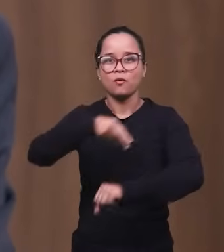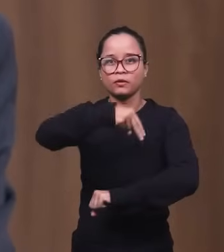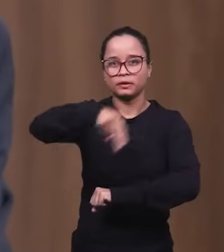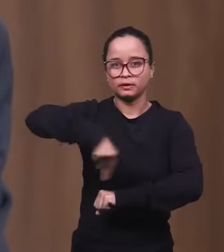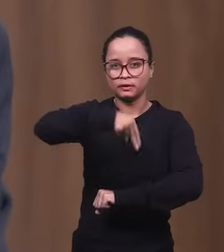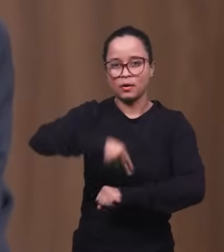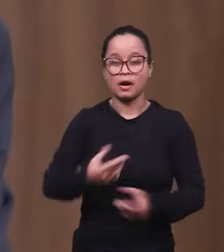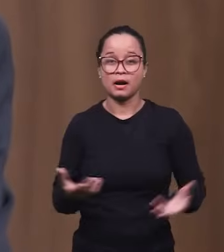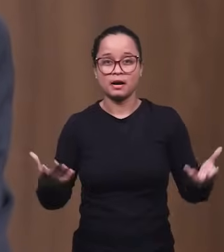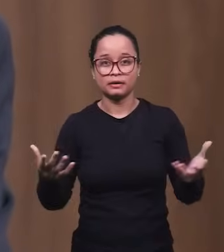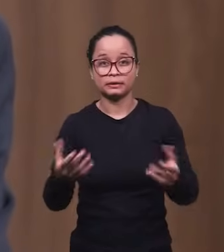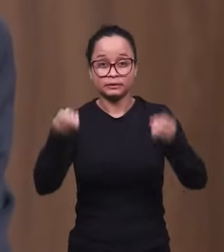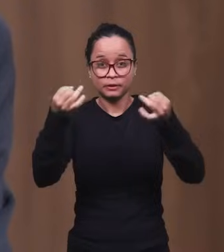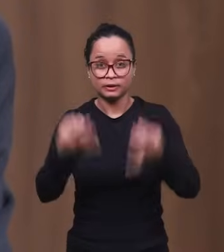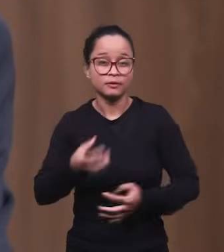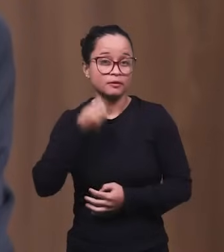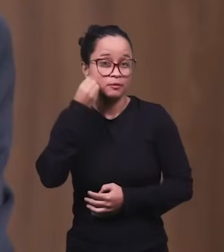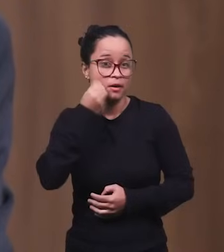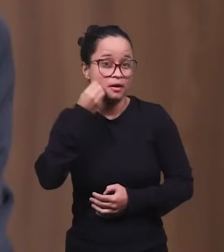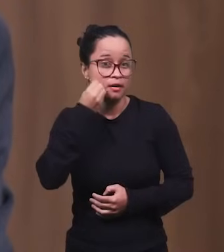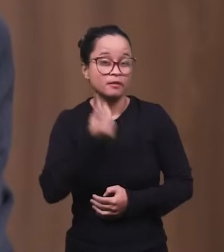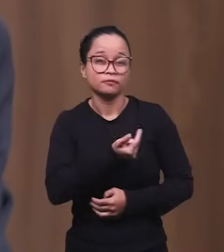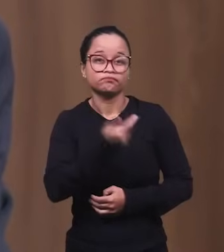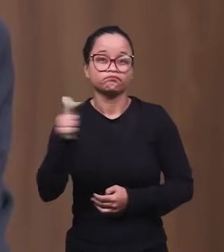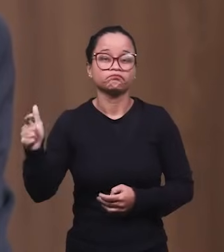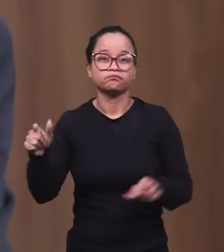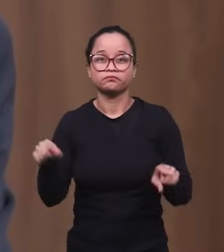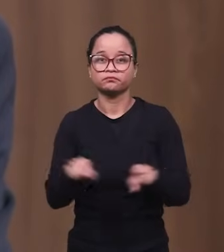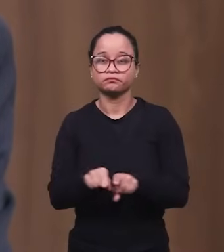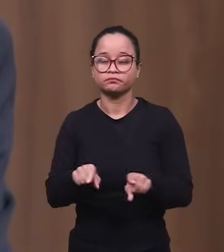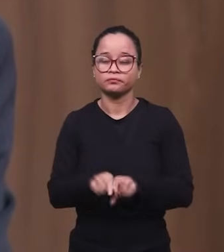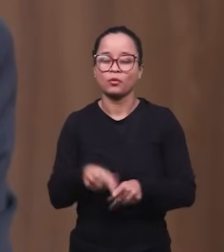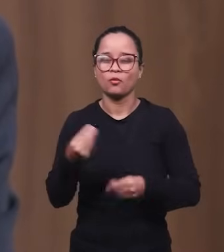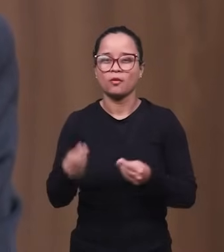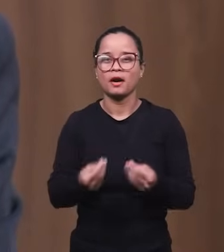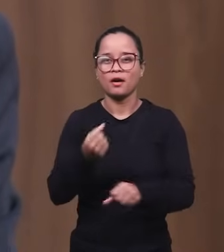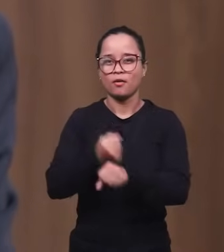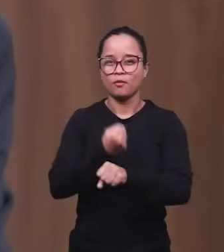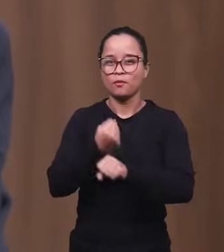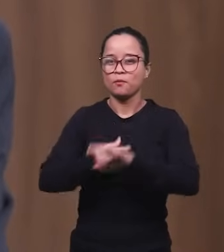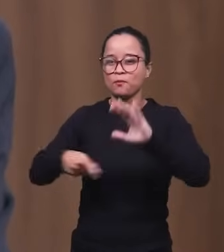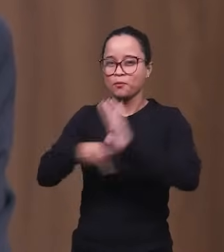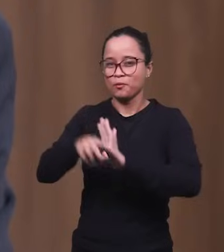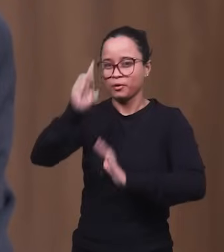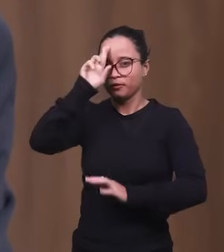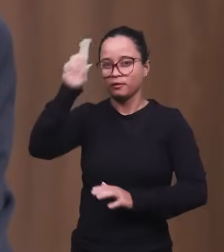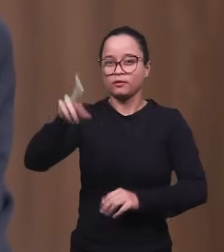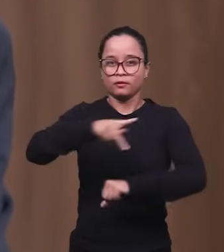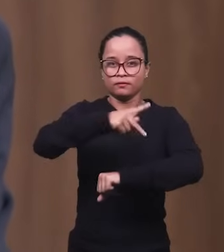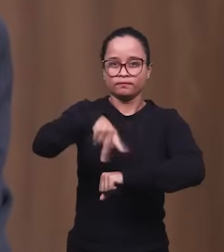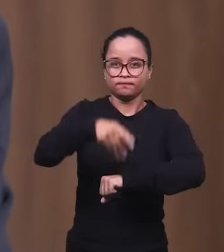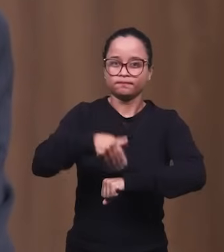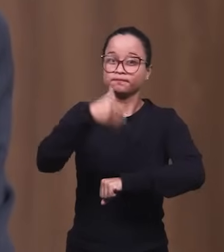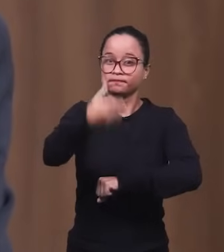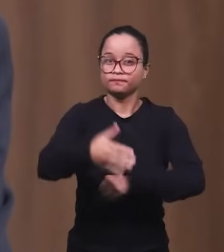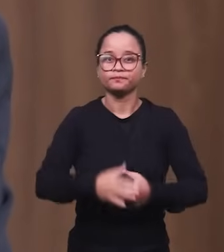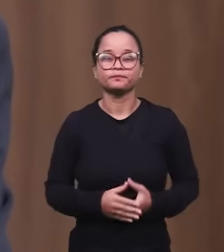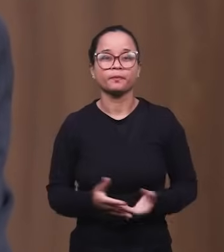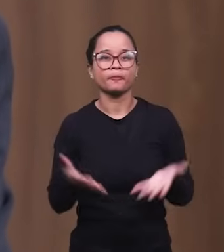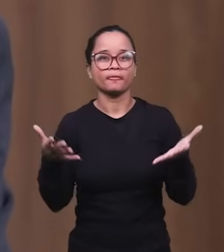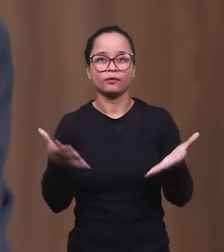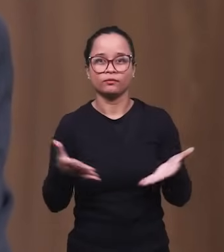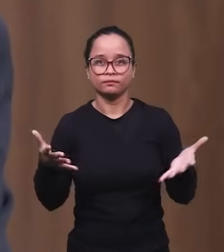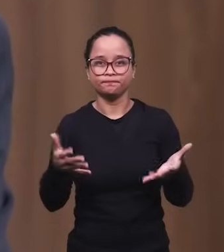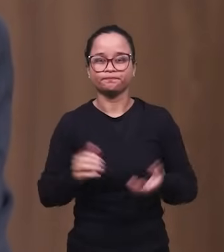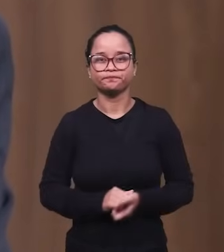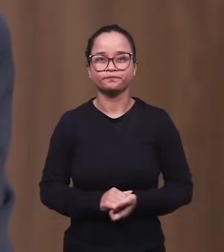outras nações. Falamos das grandes experiências em realizar a obra do Senhor no exterior. E no episódio